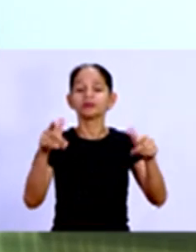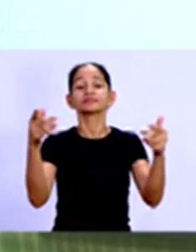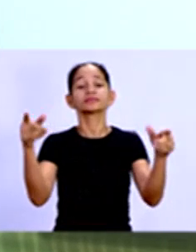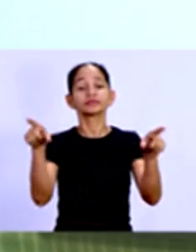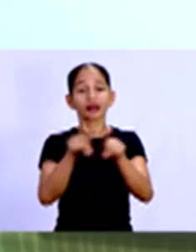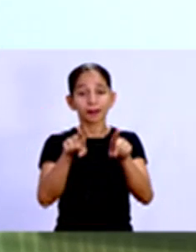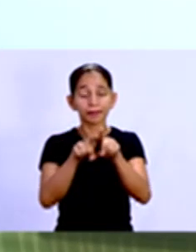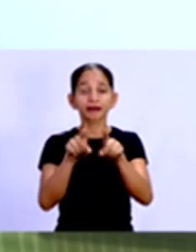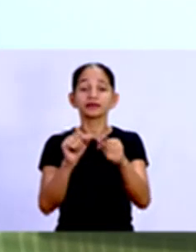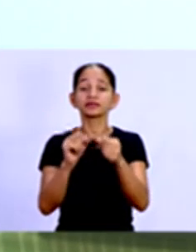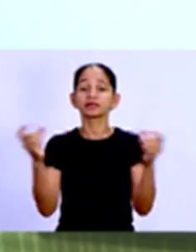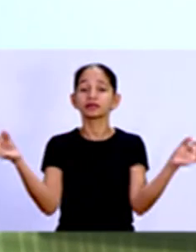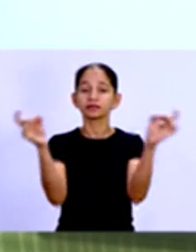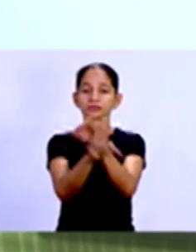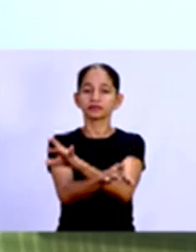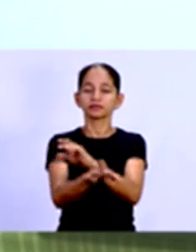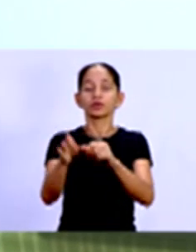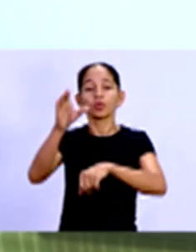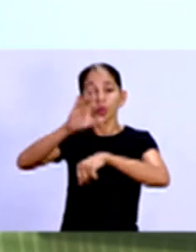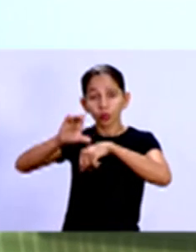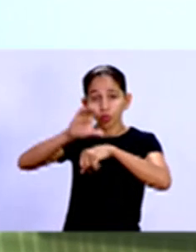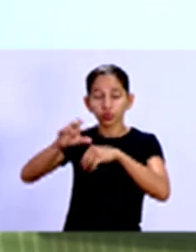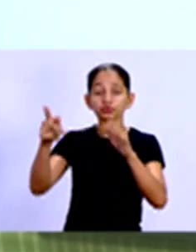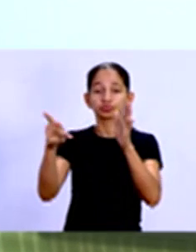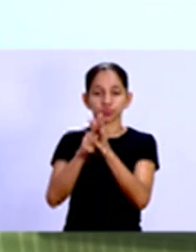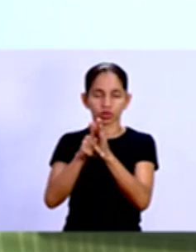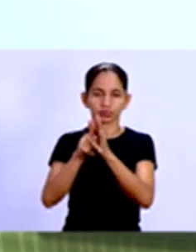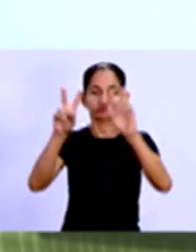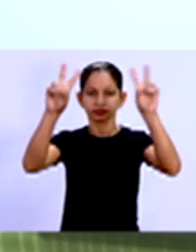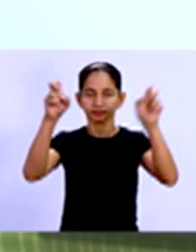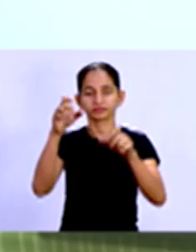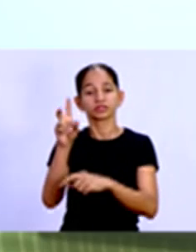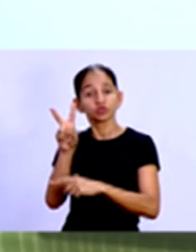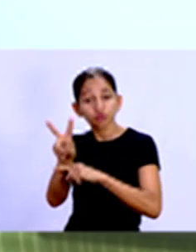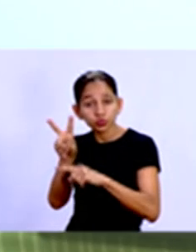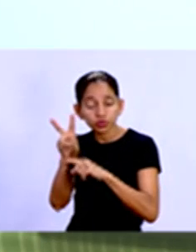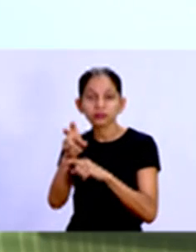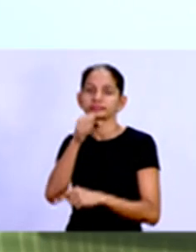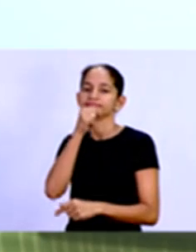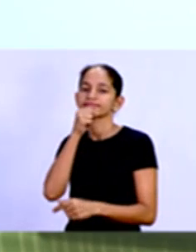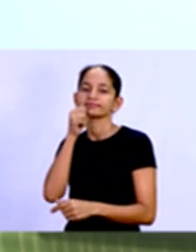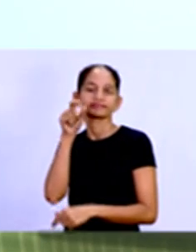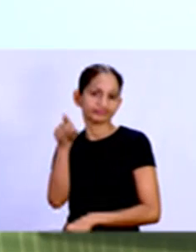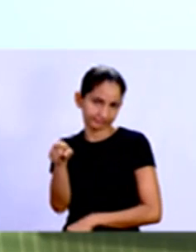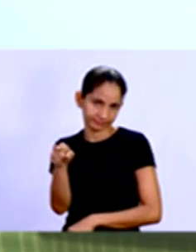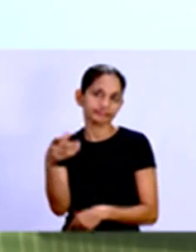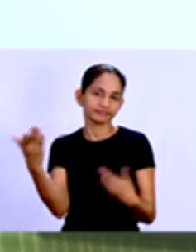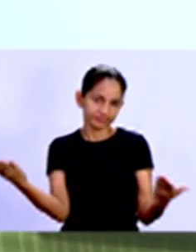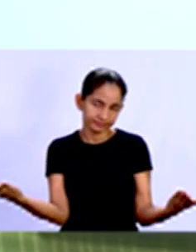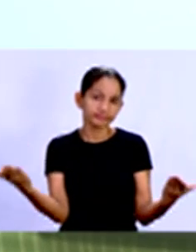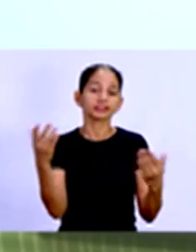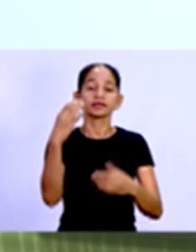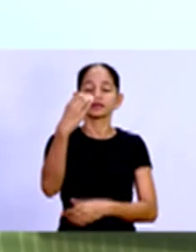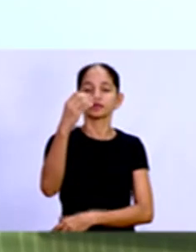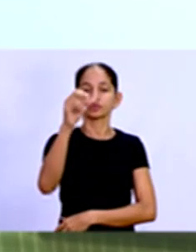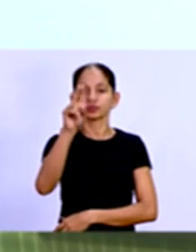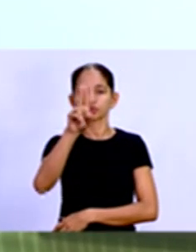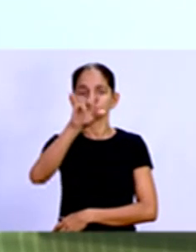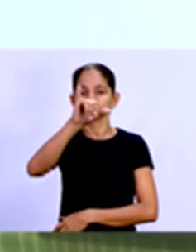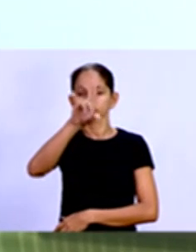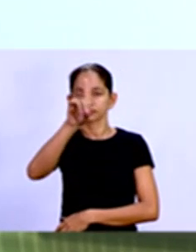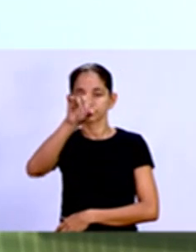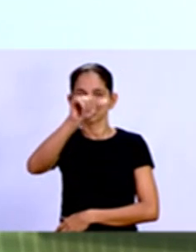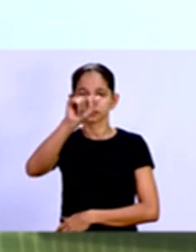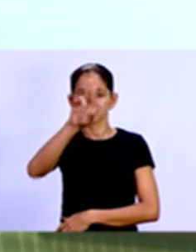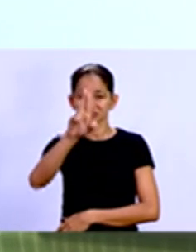ter concluído o curso de cuidador. Então, você precisa ter o curso de cuidador. O curso de cuidador, então, ele não é um curso